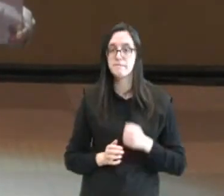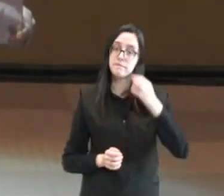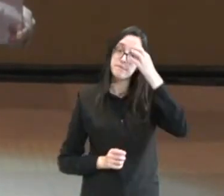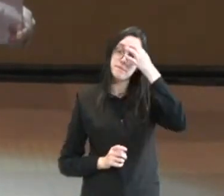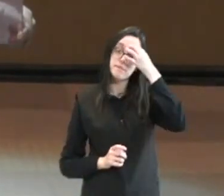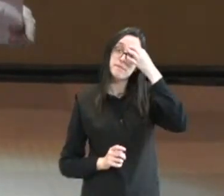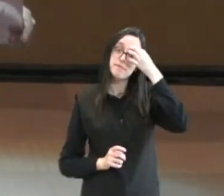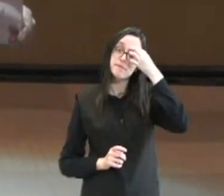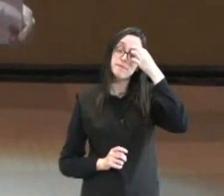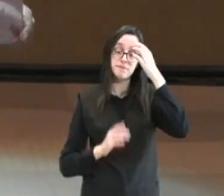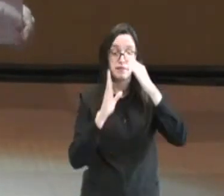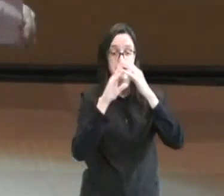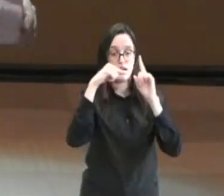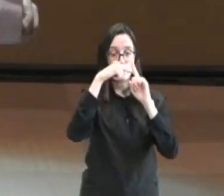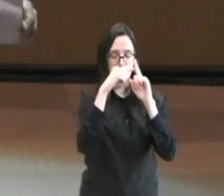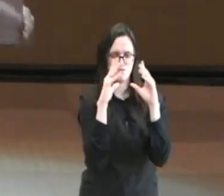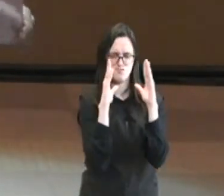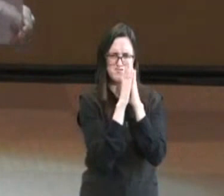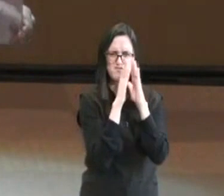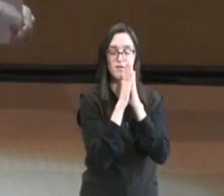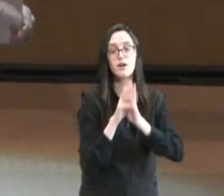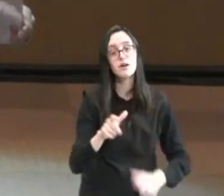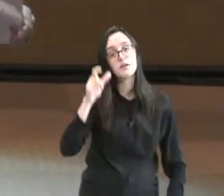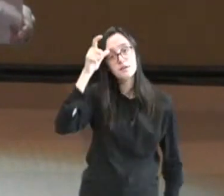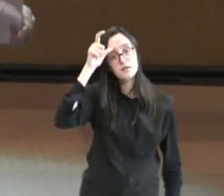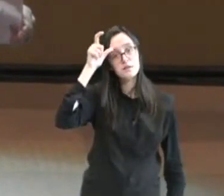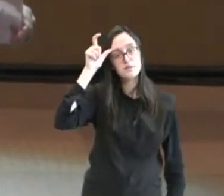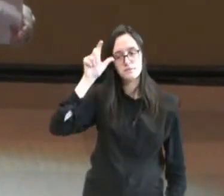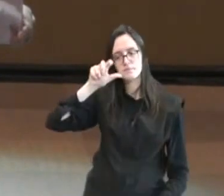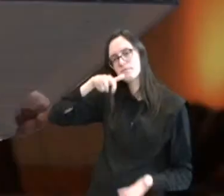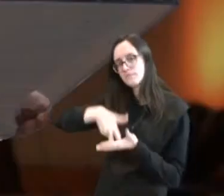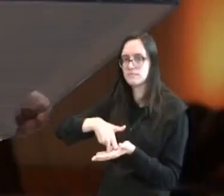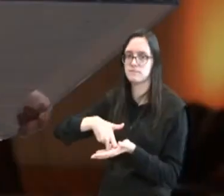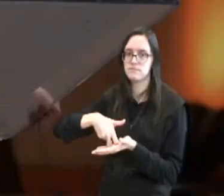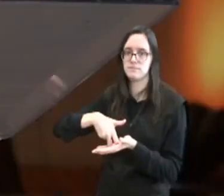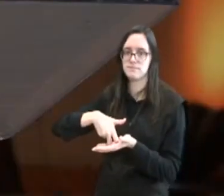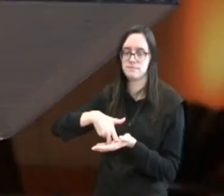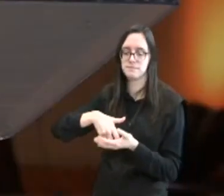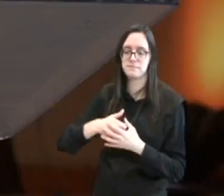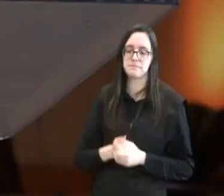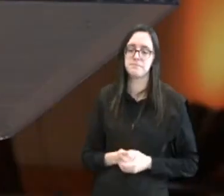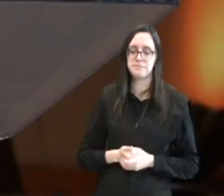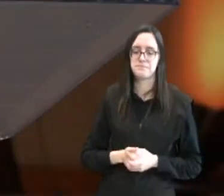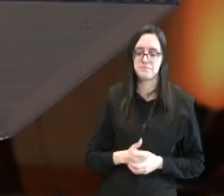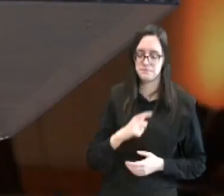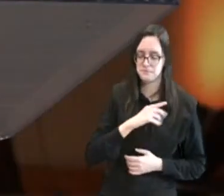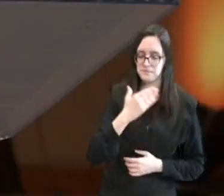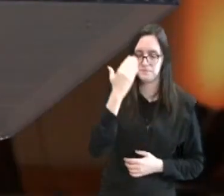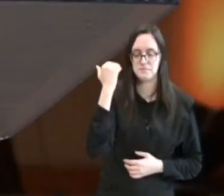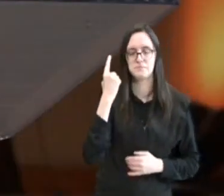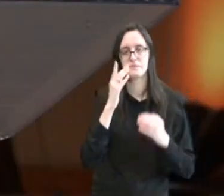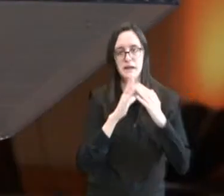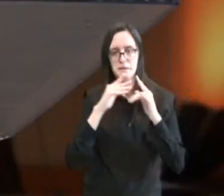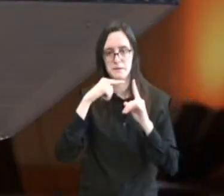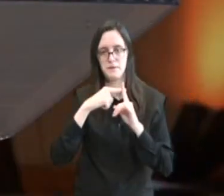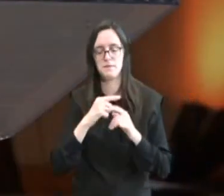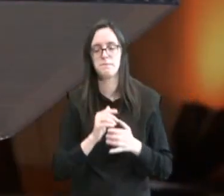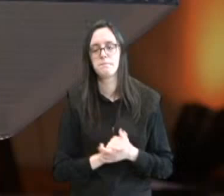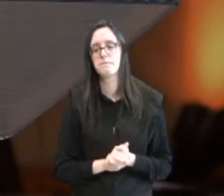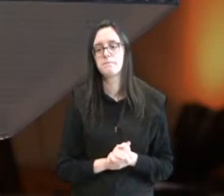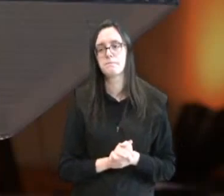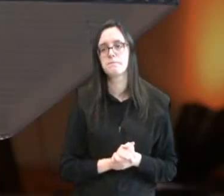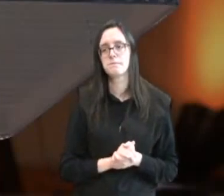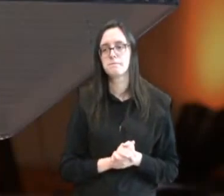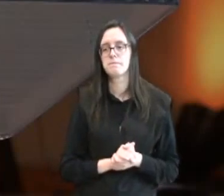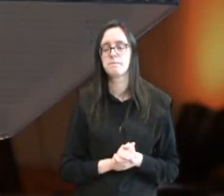Quando a igreja ora, irmãos, Satanás se ajoelha. Teve uma igreja que um